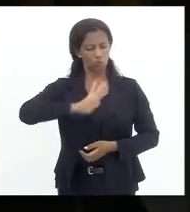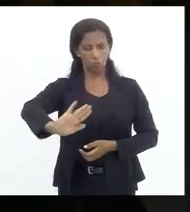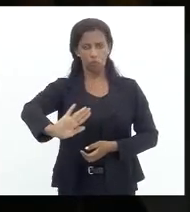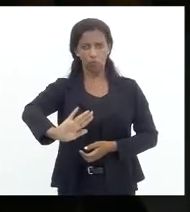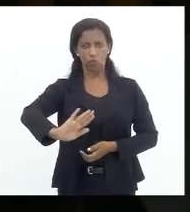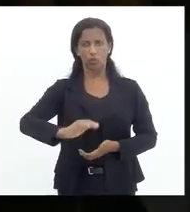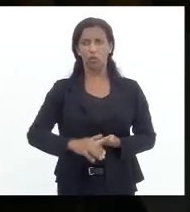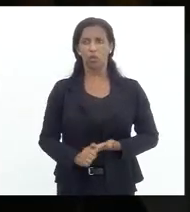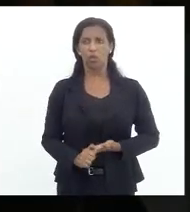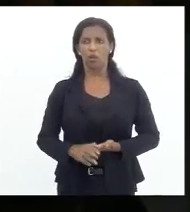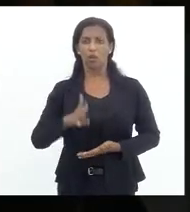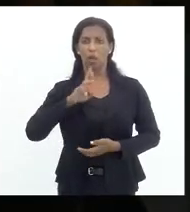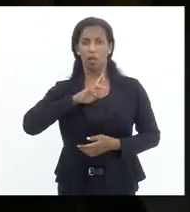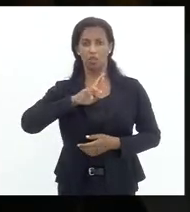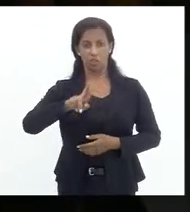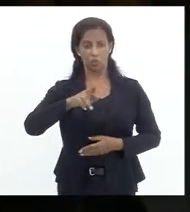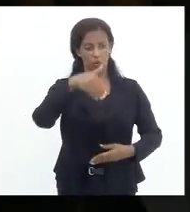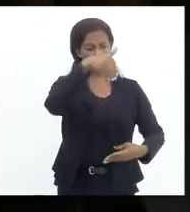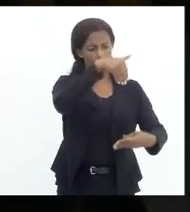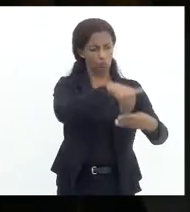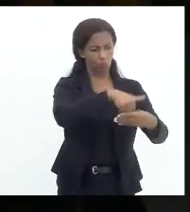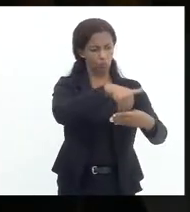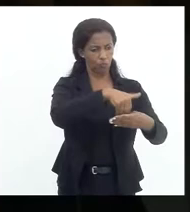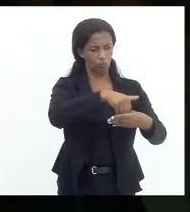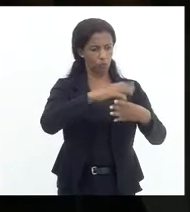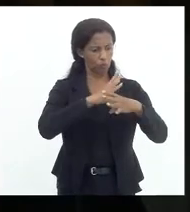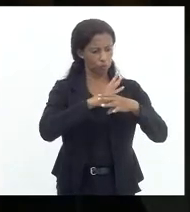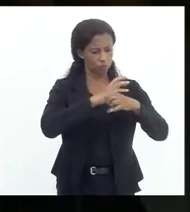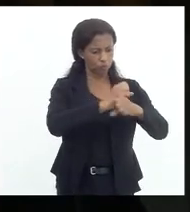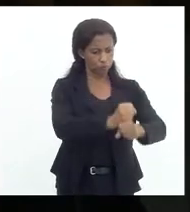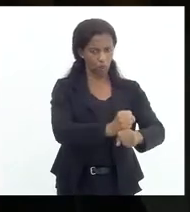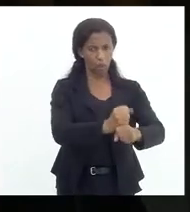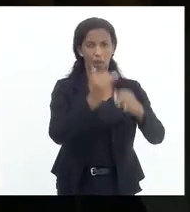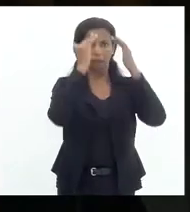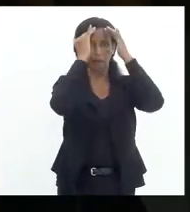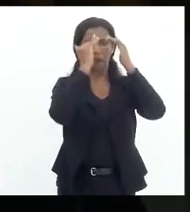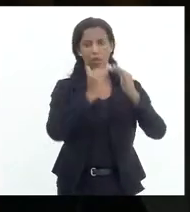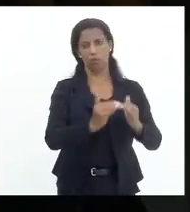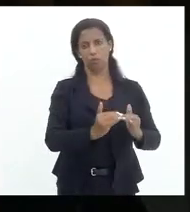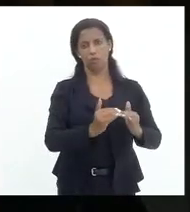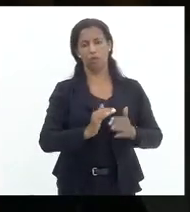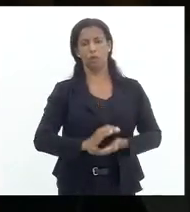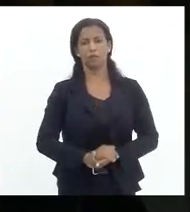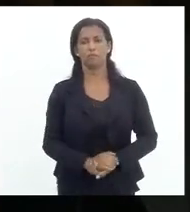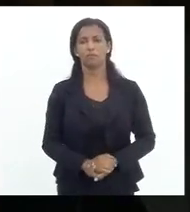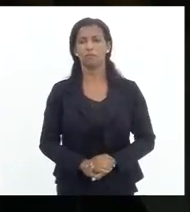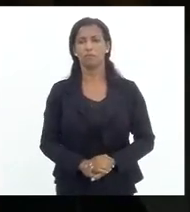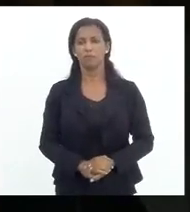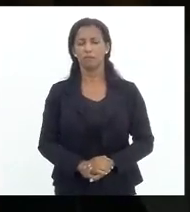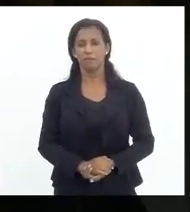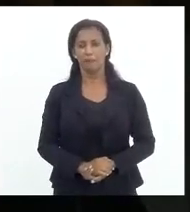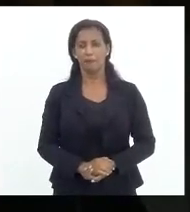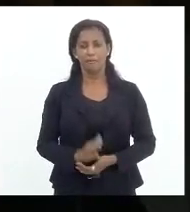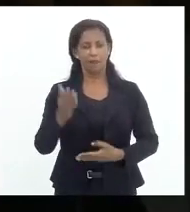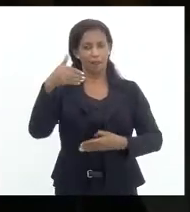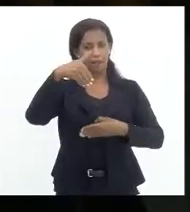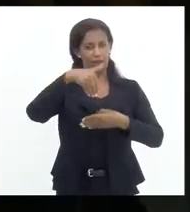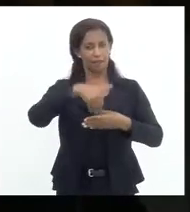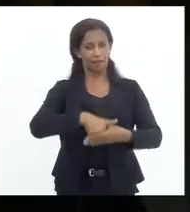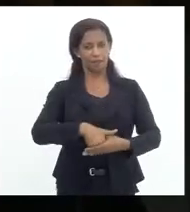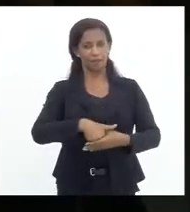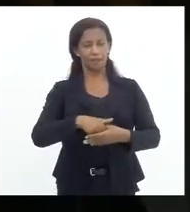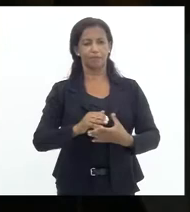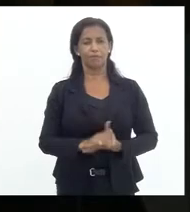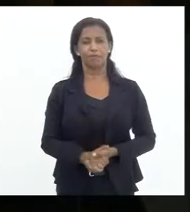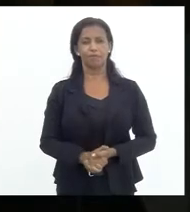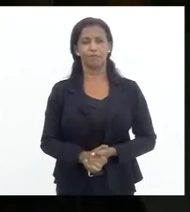os resultados das urnas são para serem respeitados e a eleição